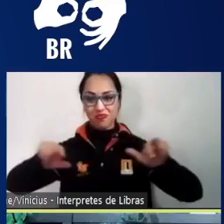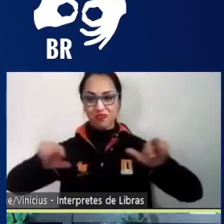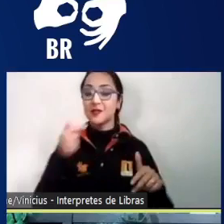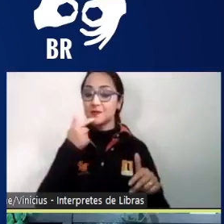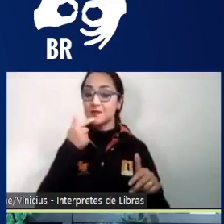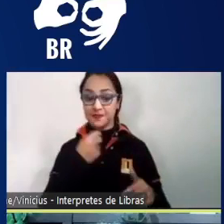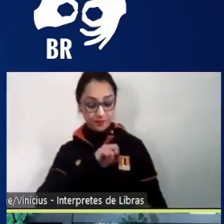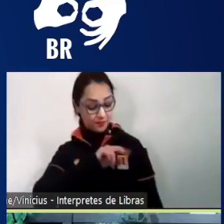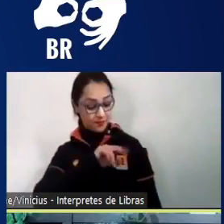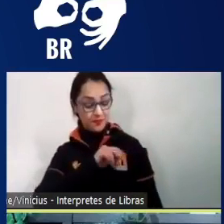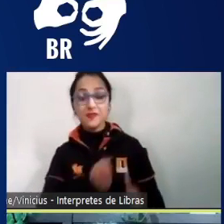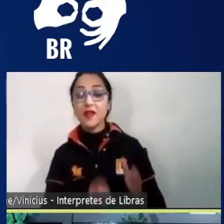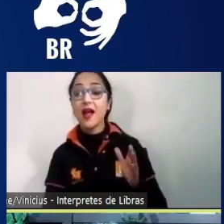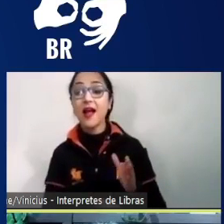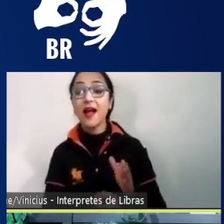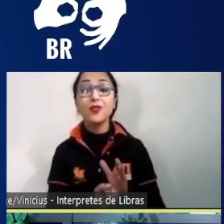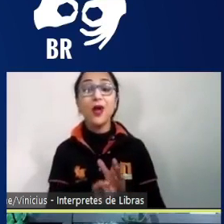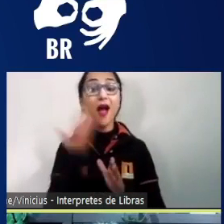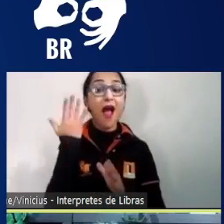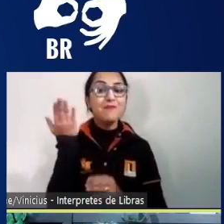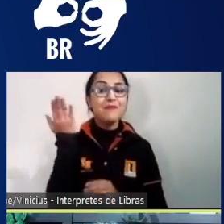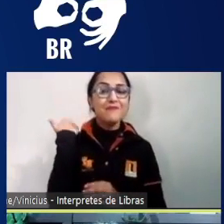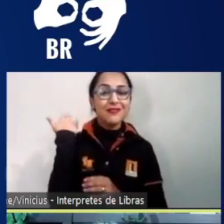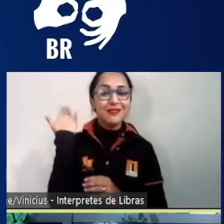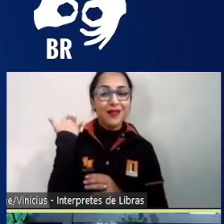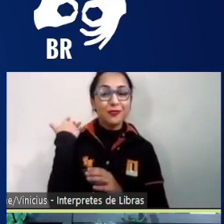há 17 anos atrás, dentro de um